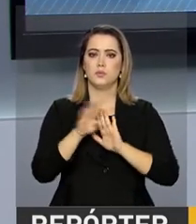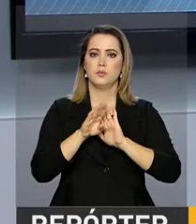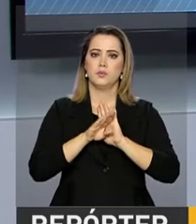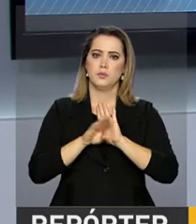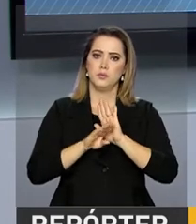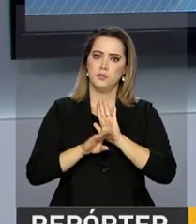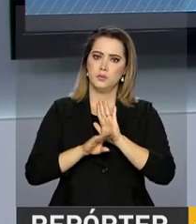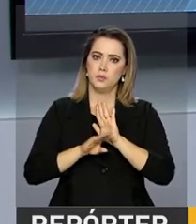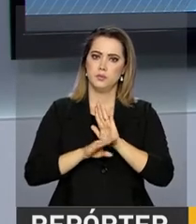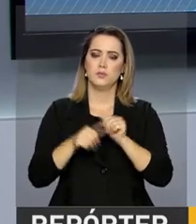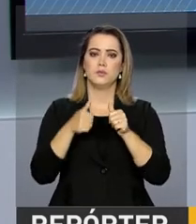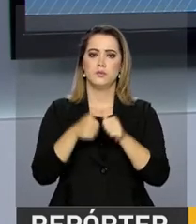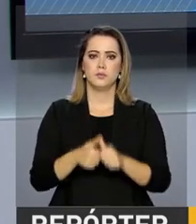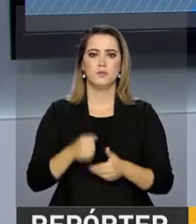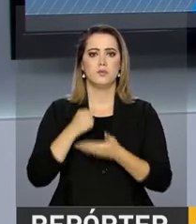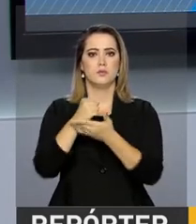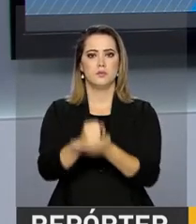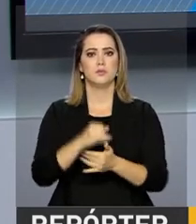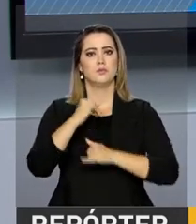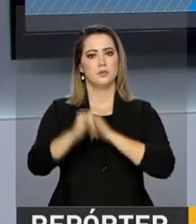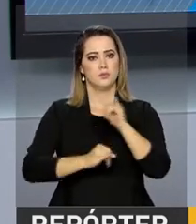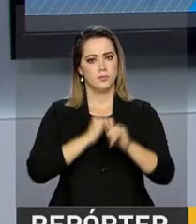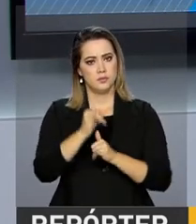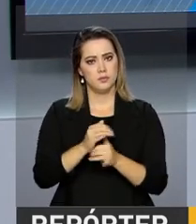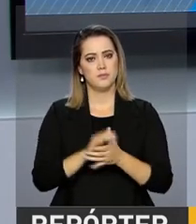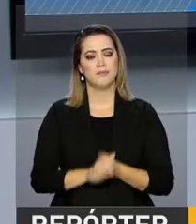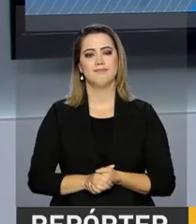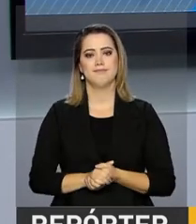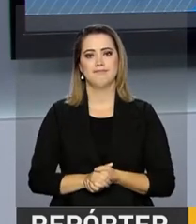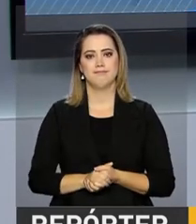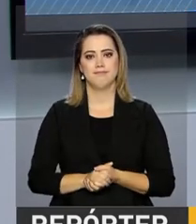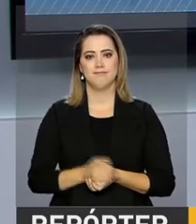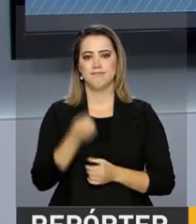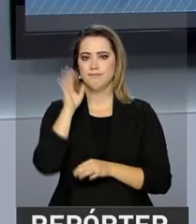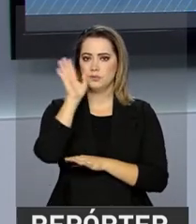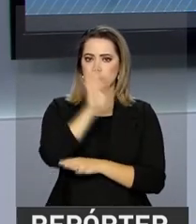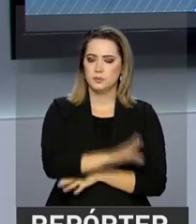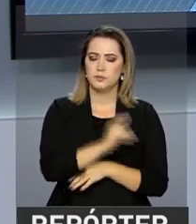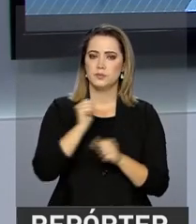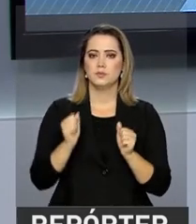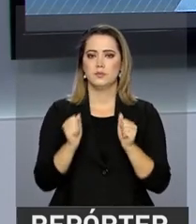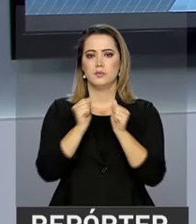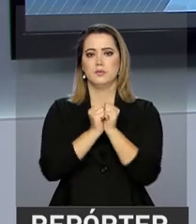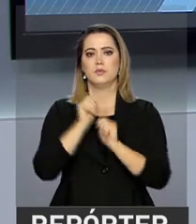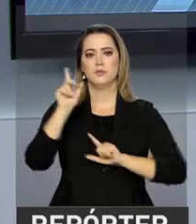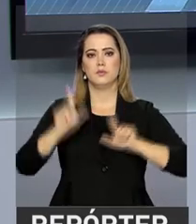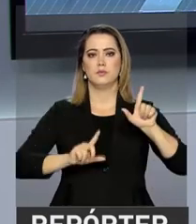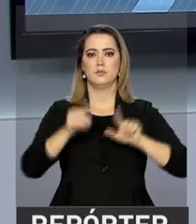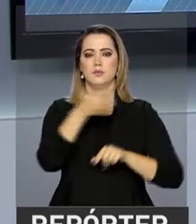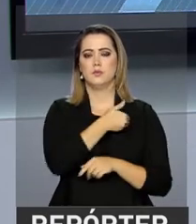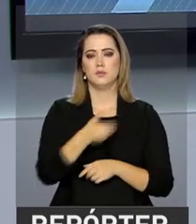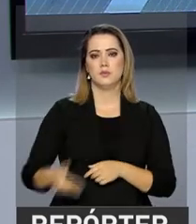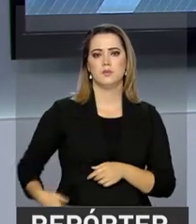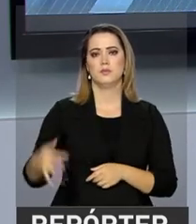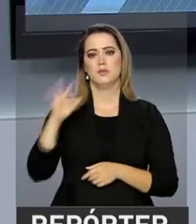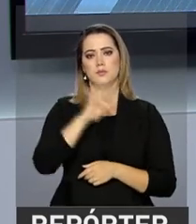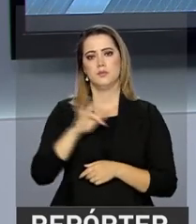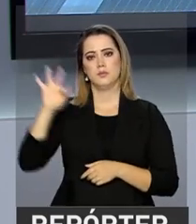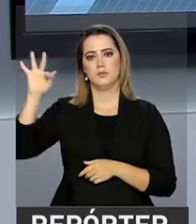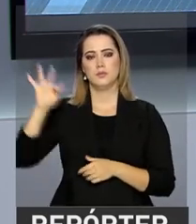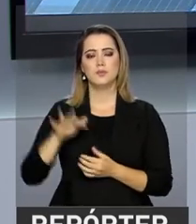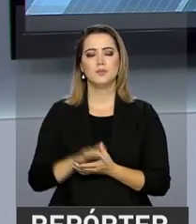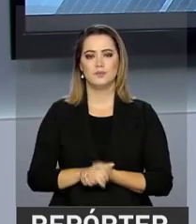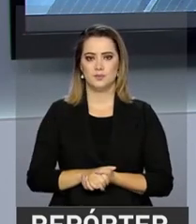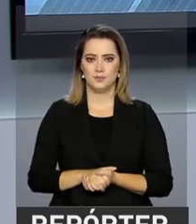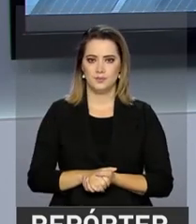youtube e toda a nossa programação está disponível na internet boa tarde pra você e continue com a gente aqui na nbr a